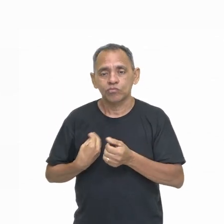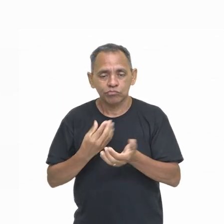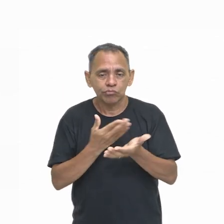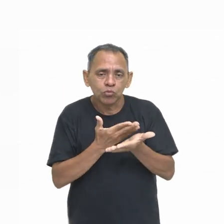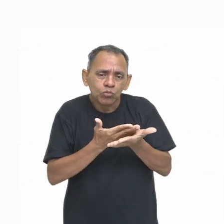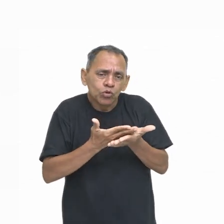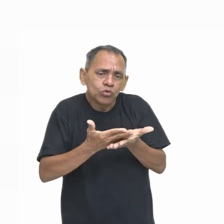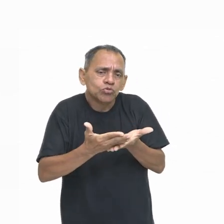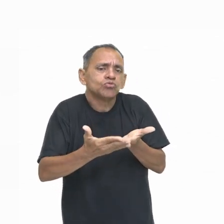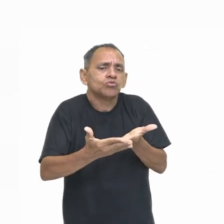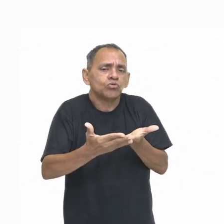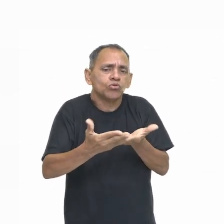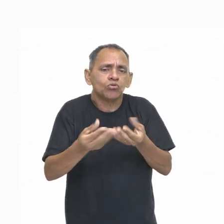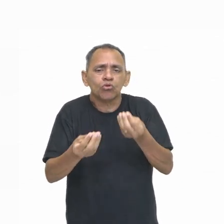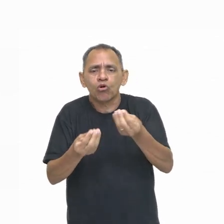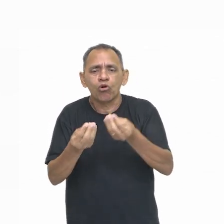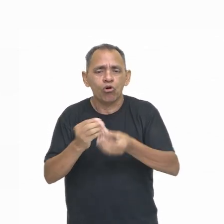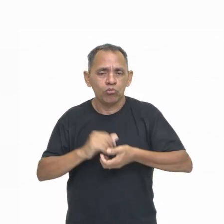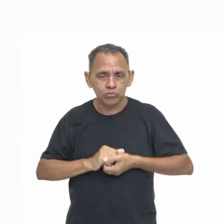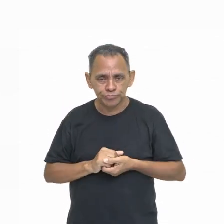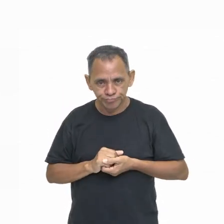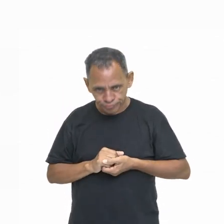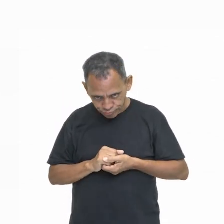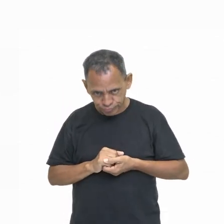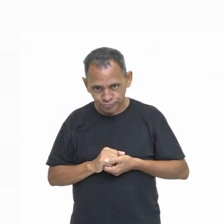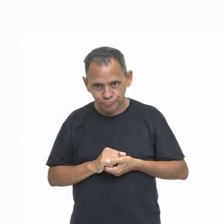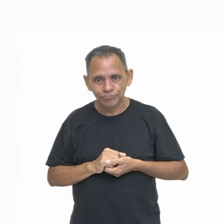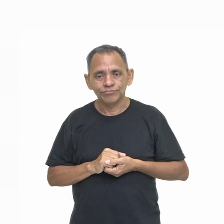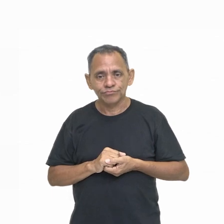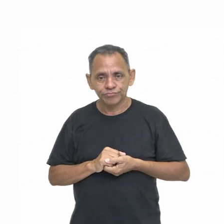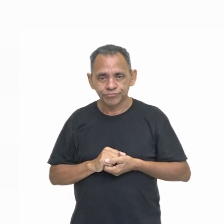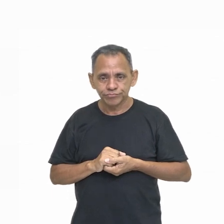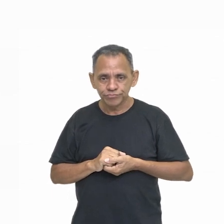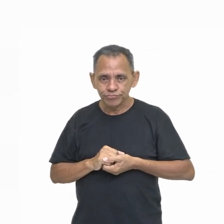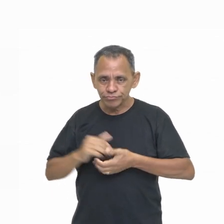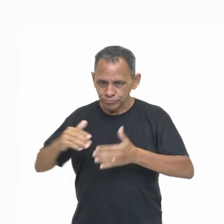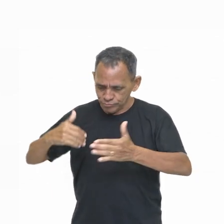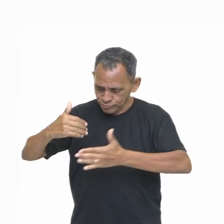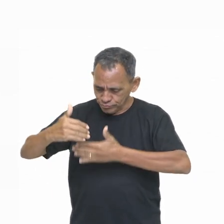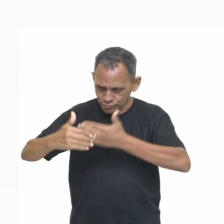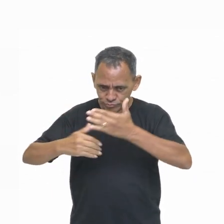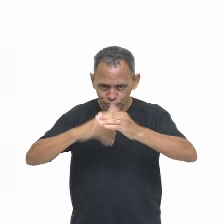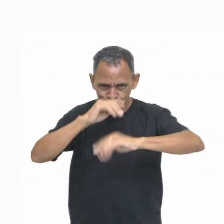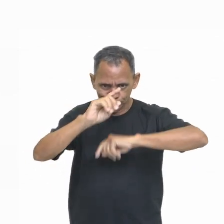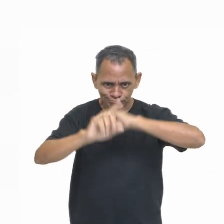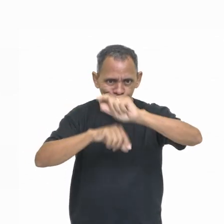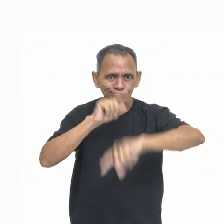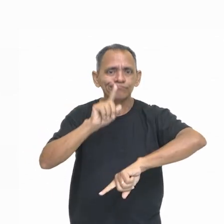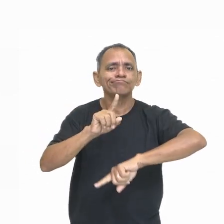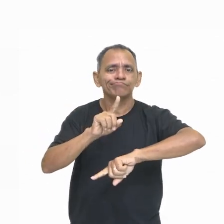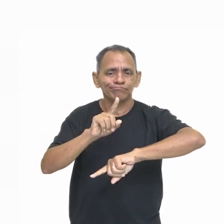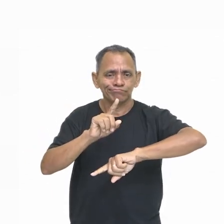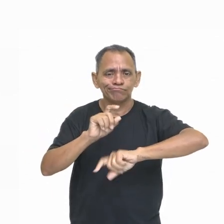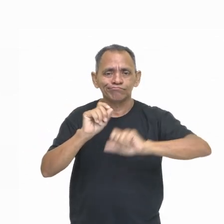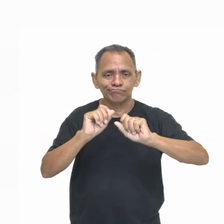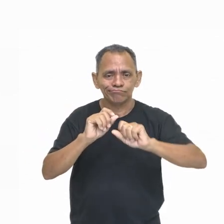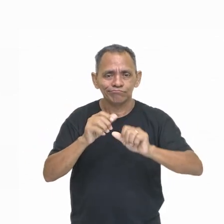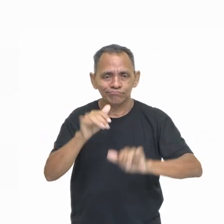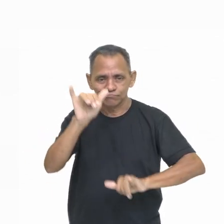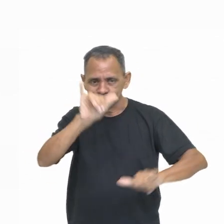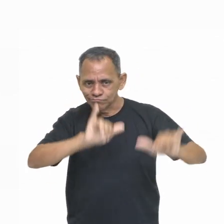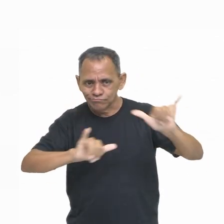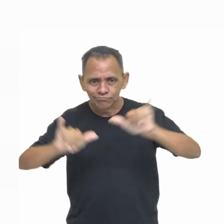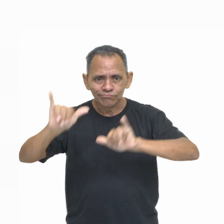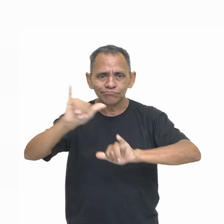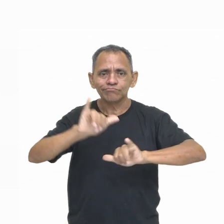da evolução química, né? O que seria essa evolução química?